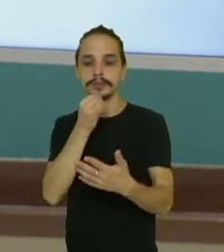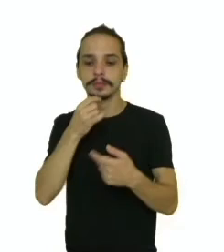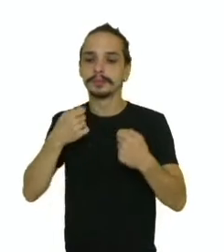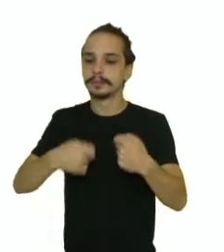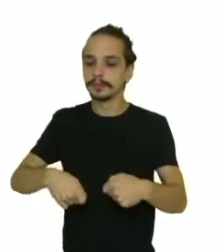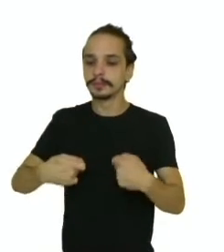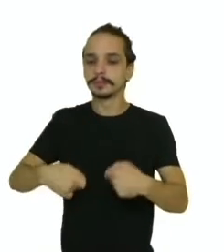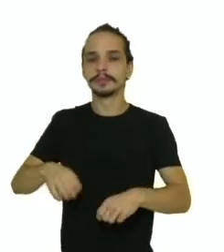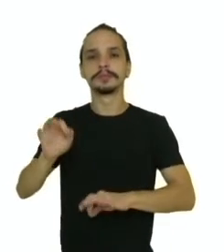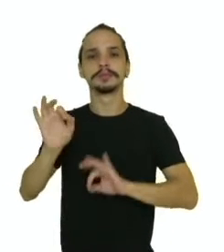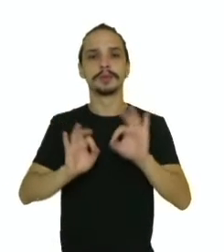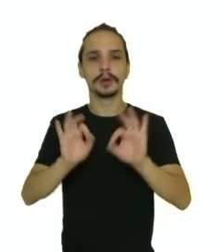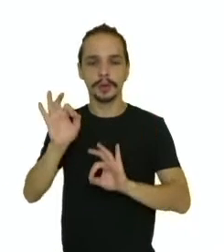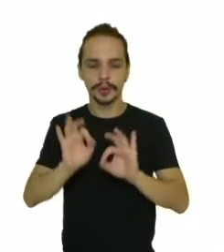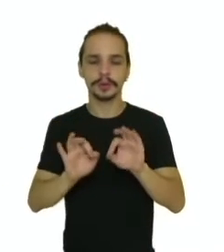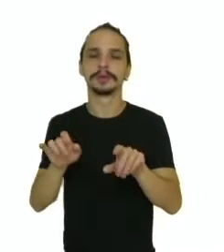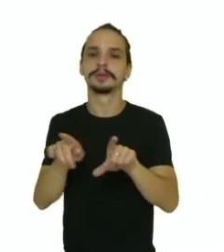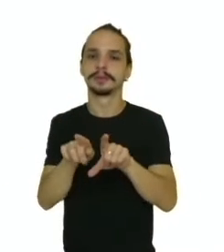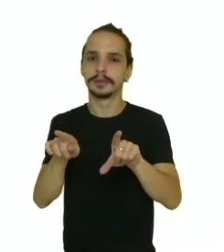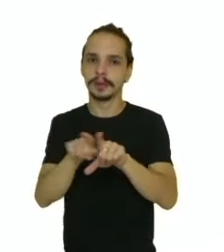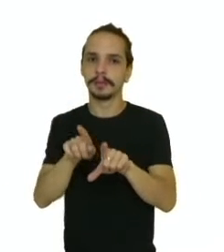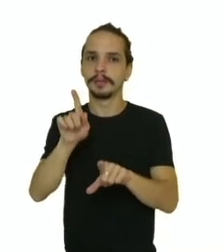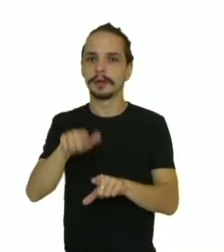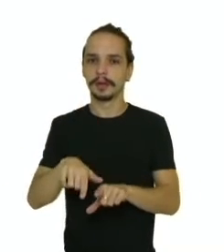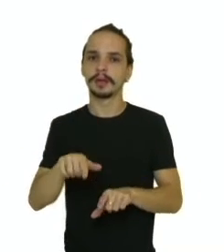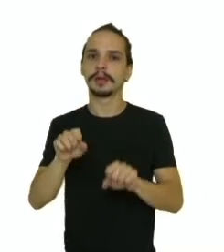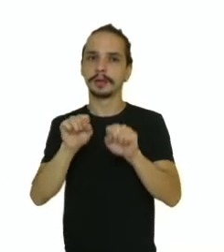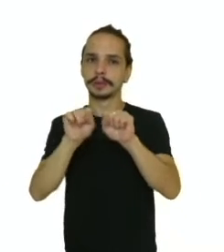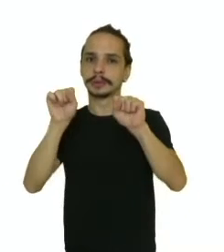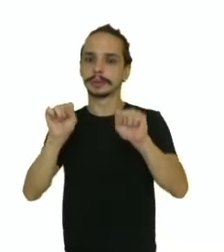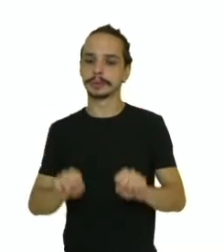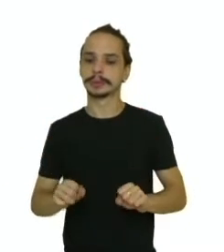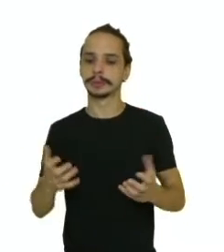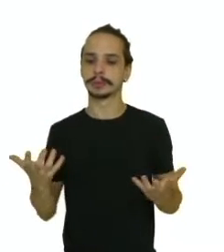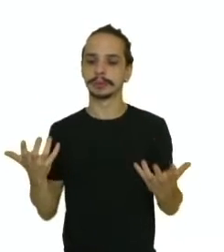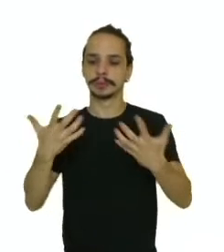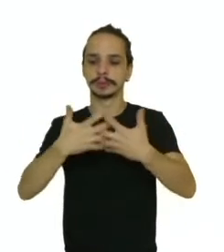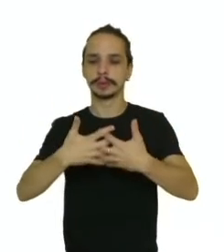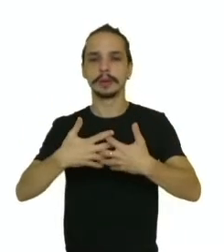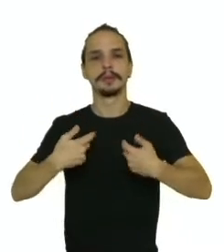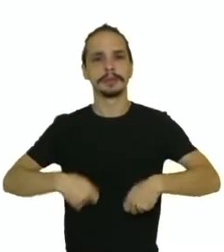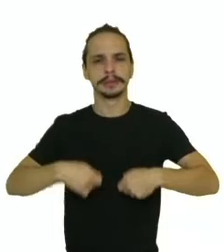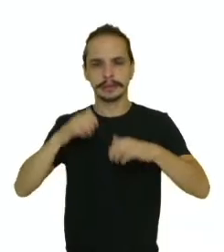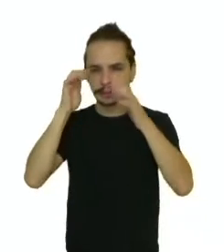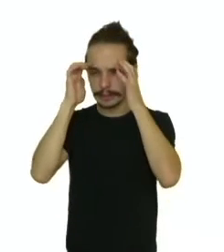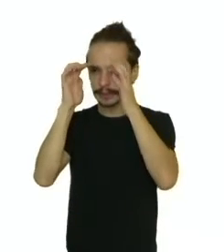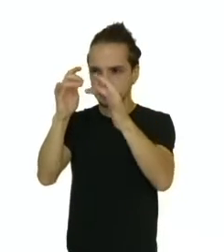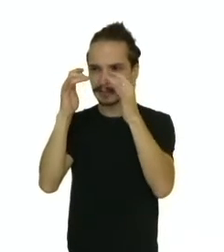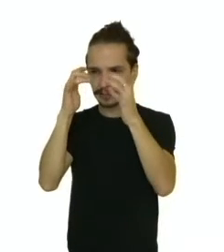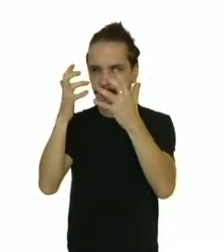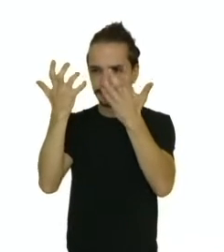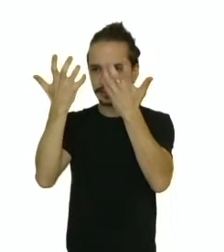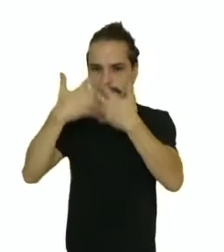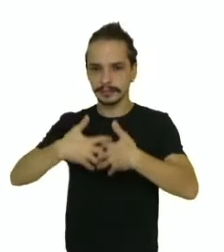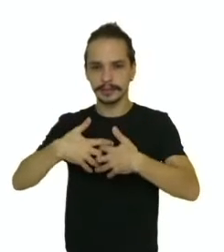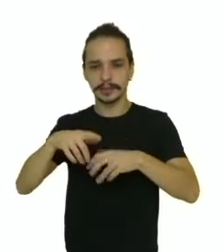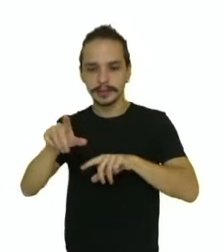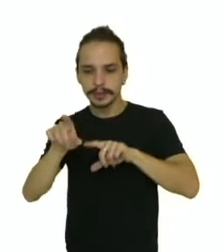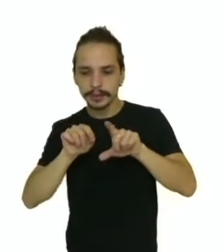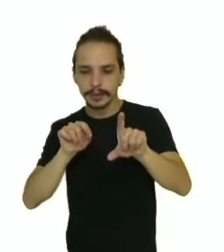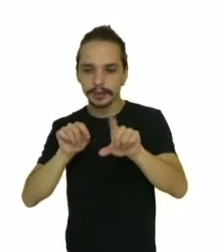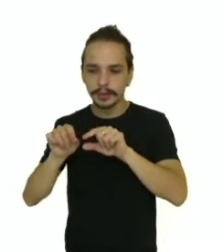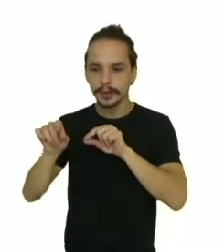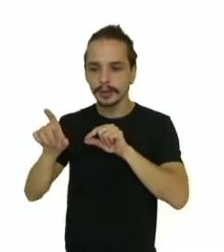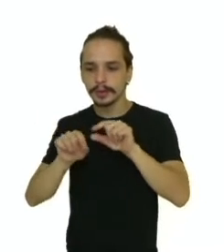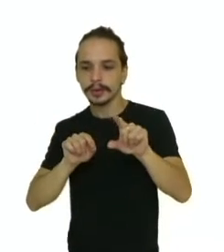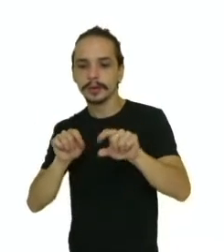organização também é um sistema complexo precisa da racionalidade a capacidade de selecionar os